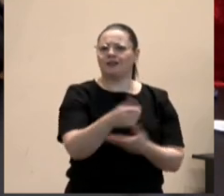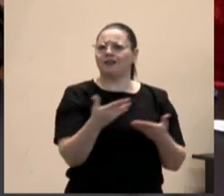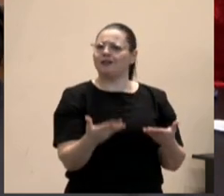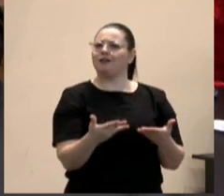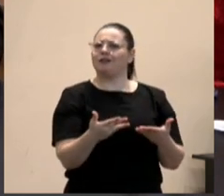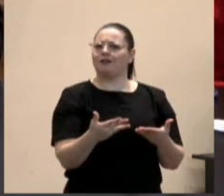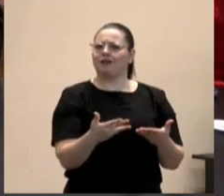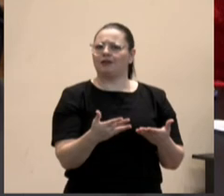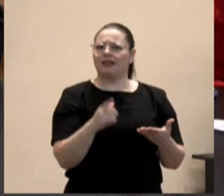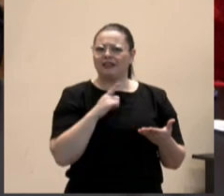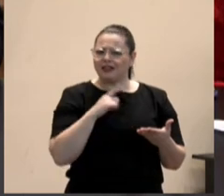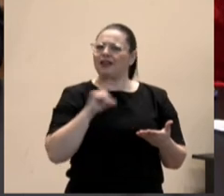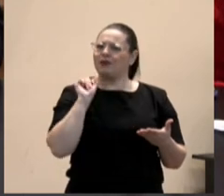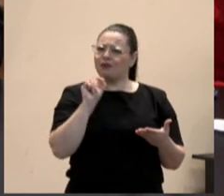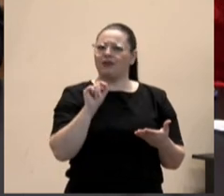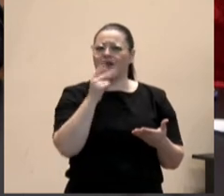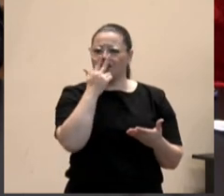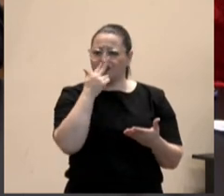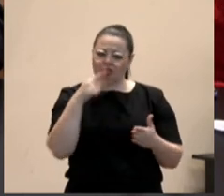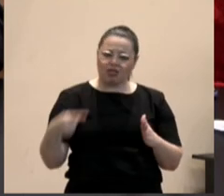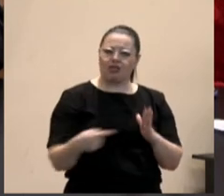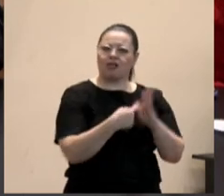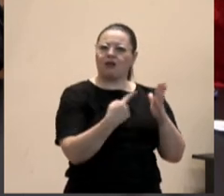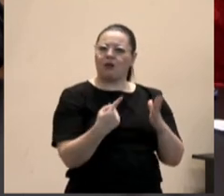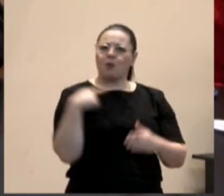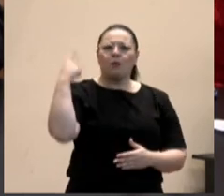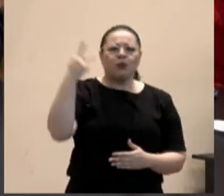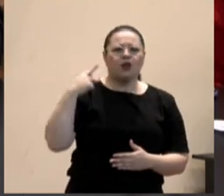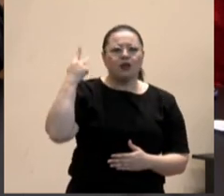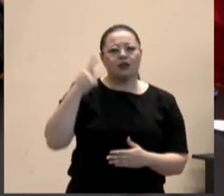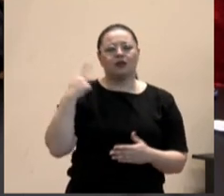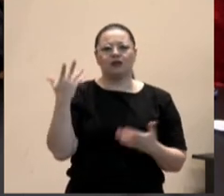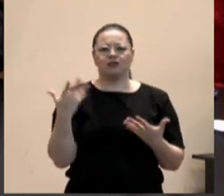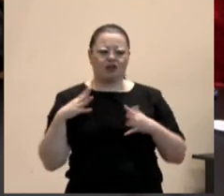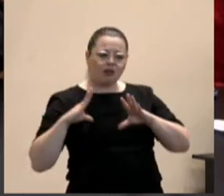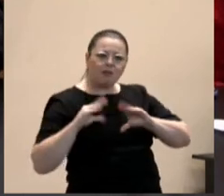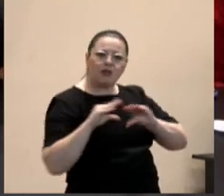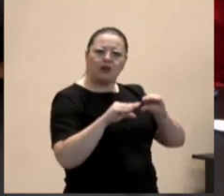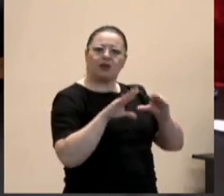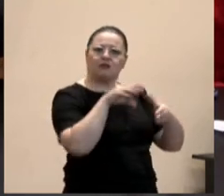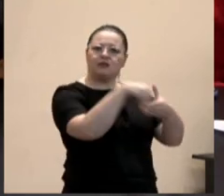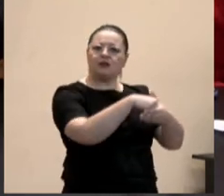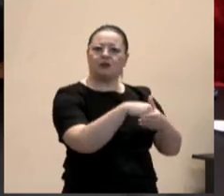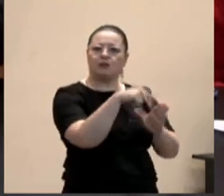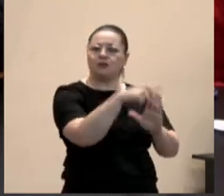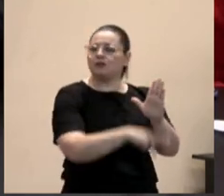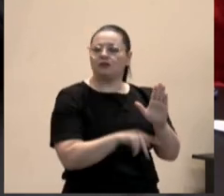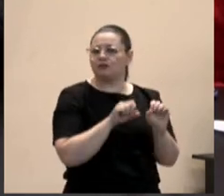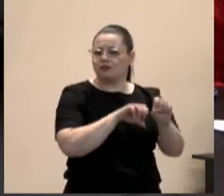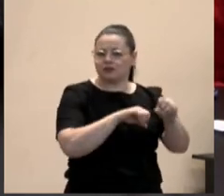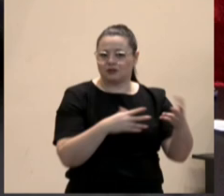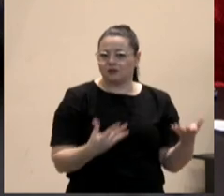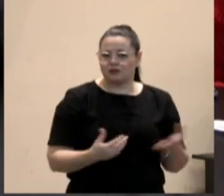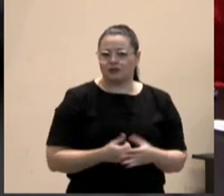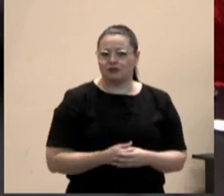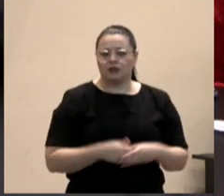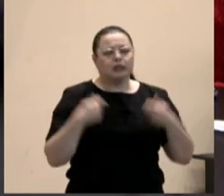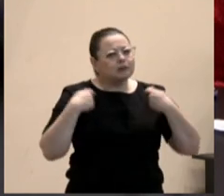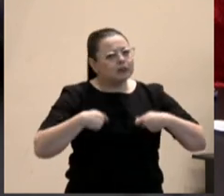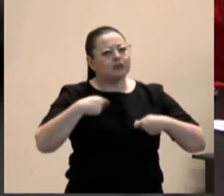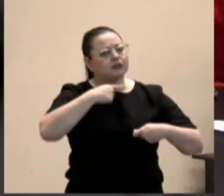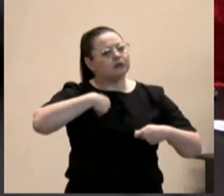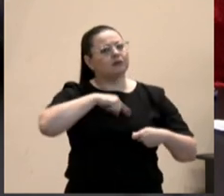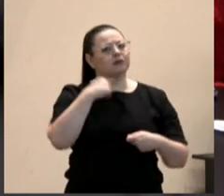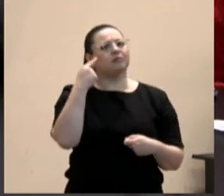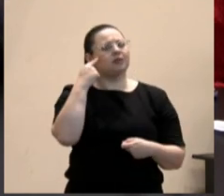de interferência política, de interferência no projeto de educação. Mas aí a gente tem que pensar mais profundamente